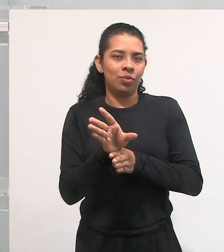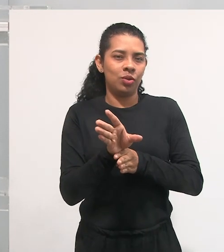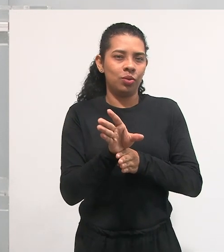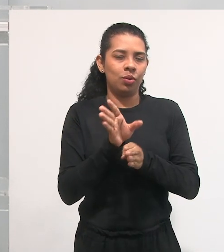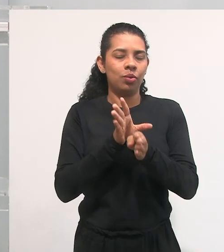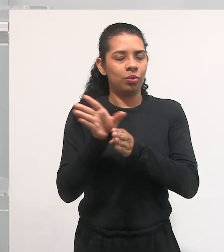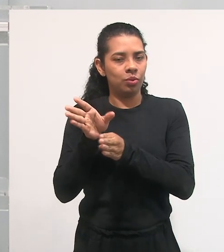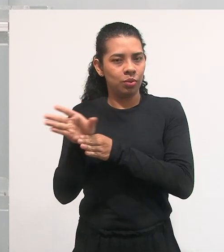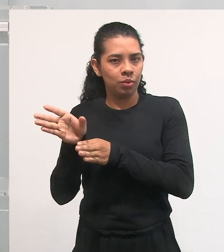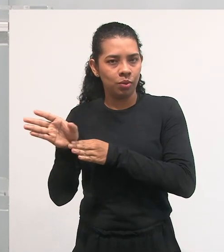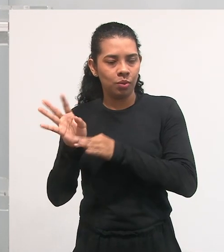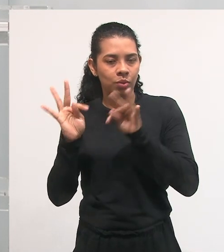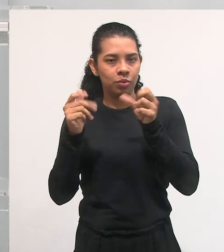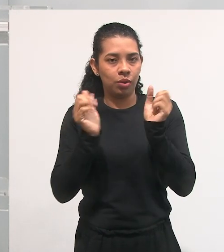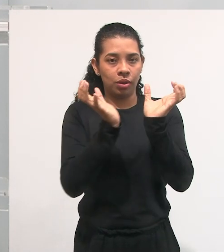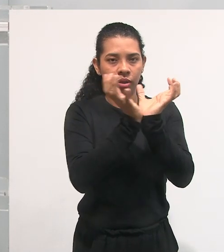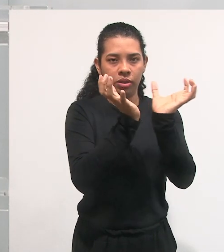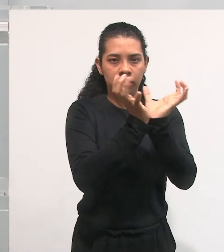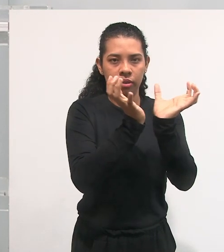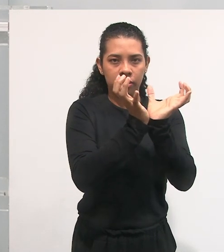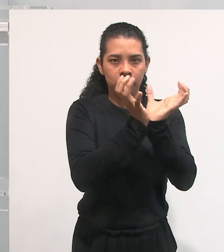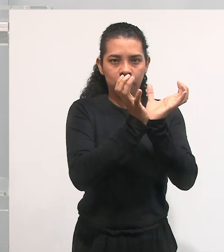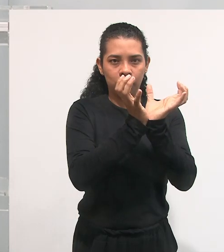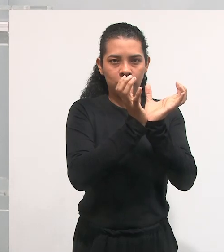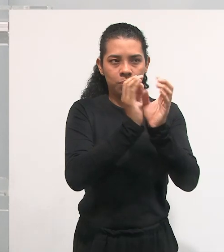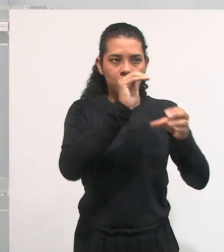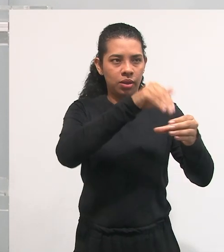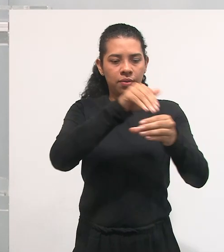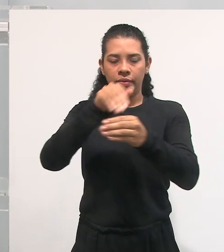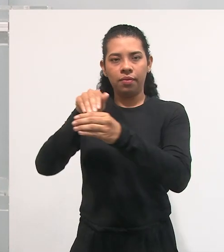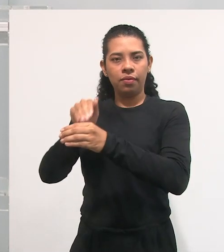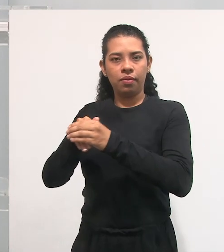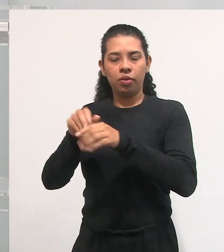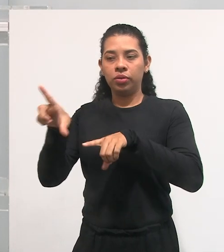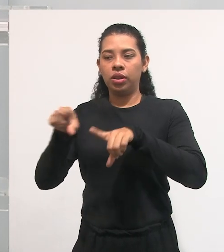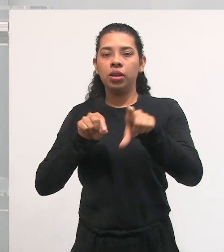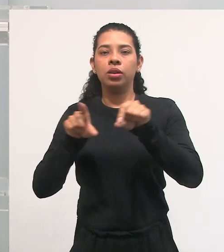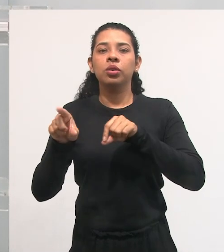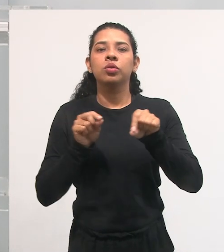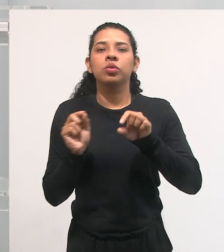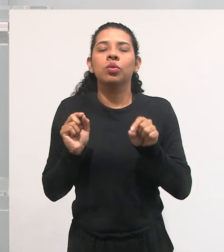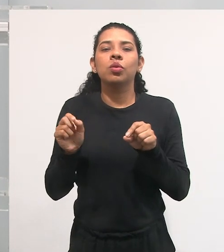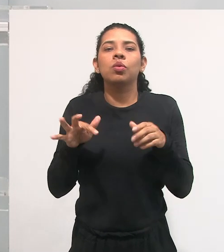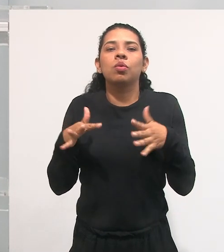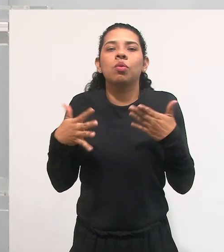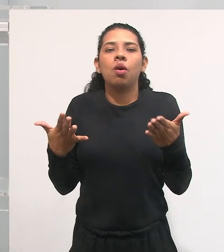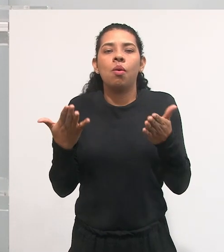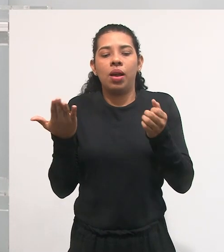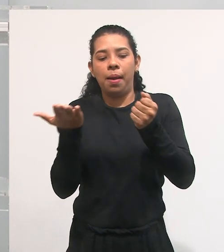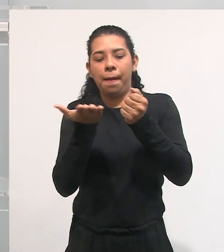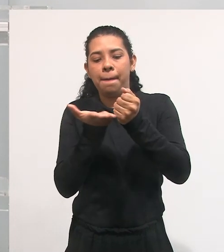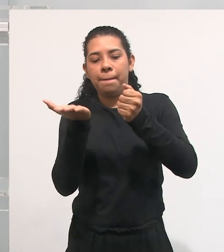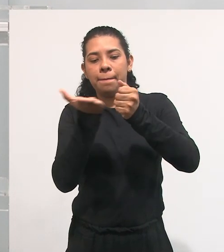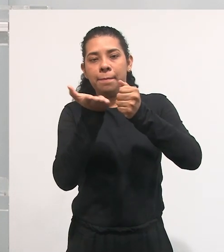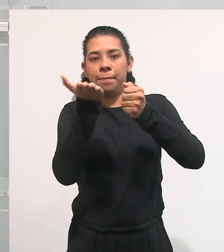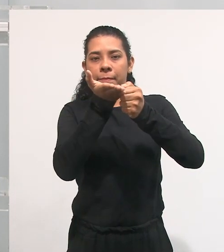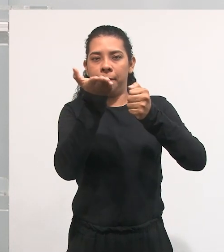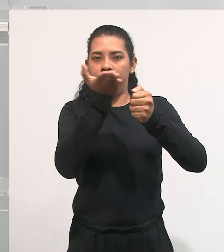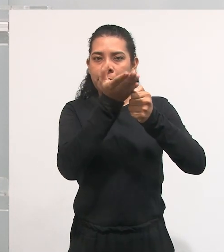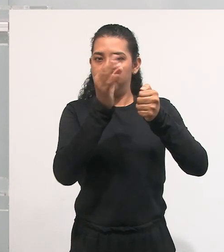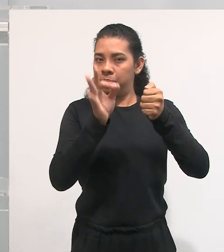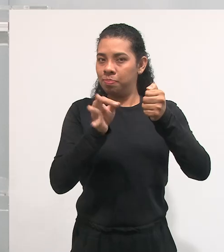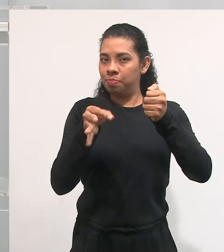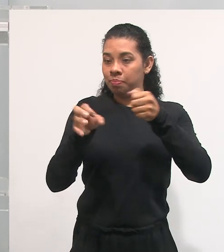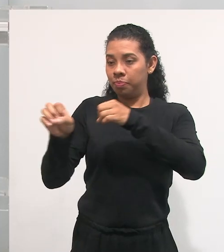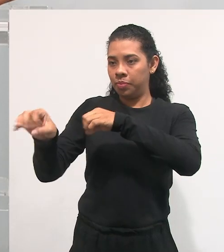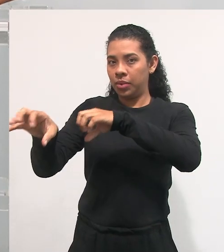diretrizes geralmente são votadas pelo Conselho Pleno. Essa estrutura está organizada junto ao Ministério da Educação, que é quem